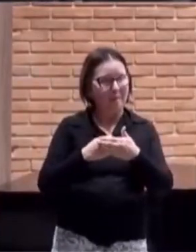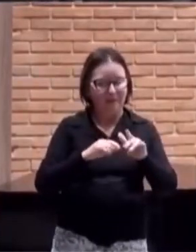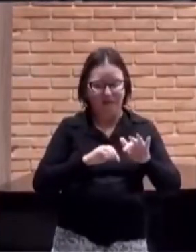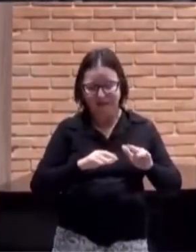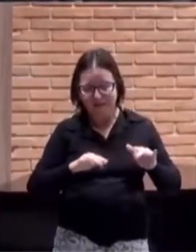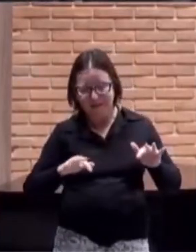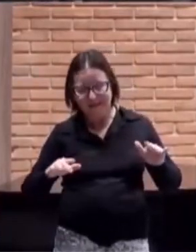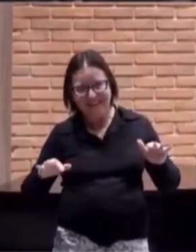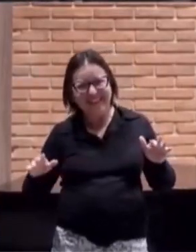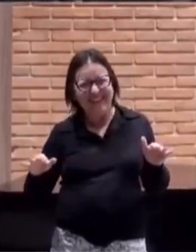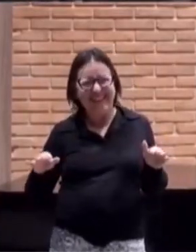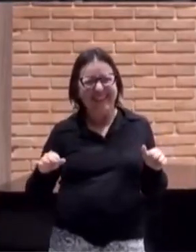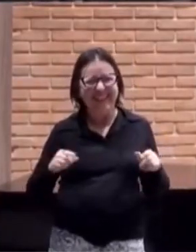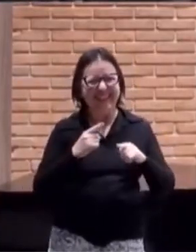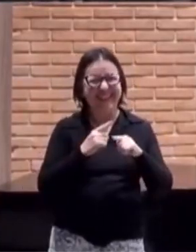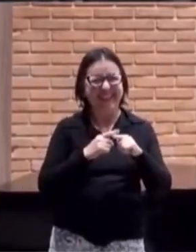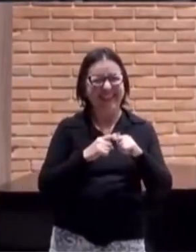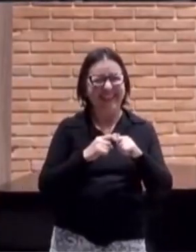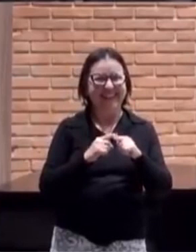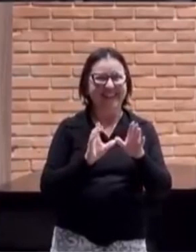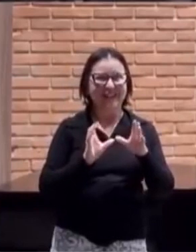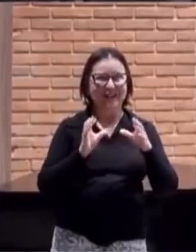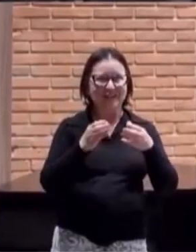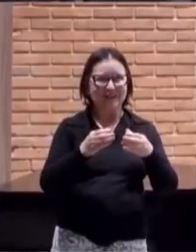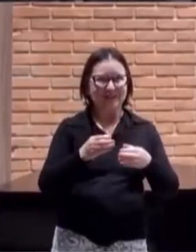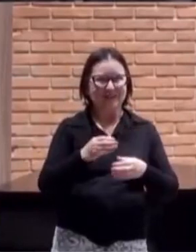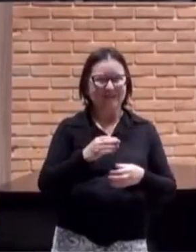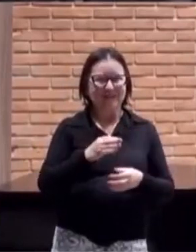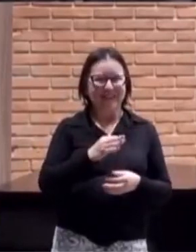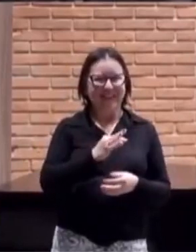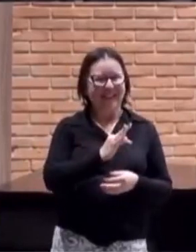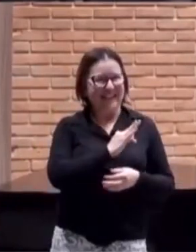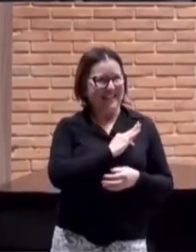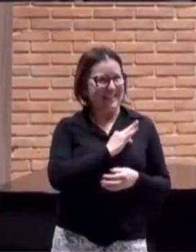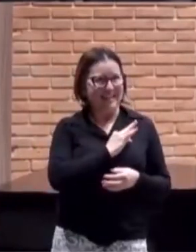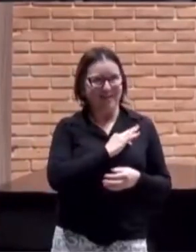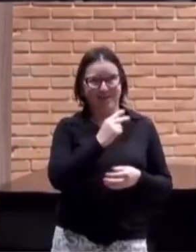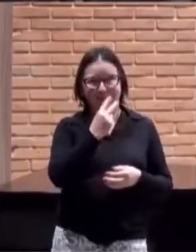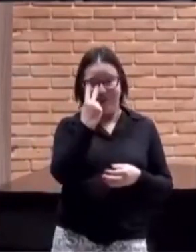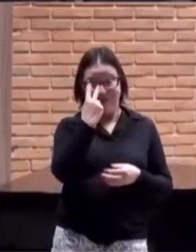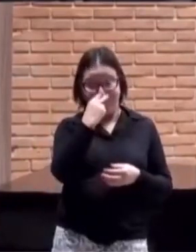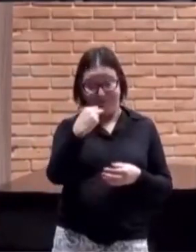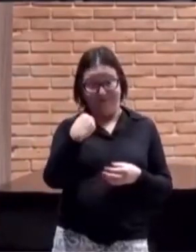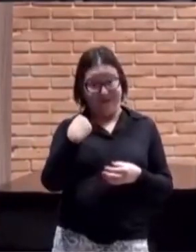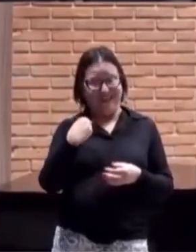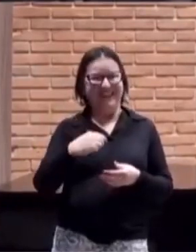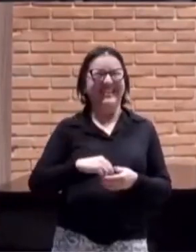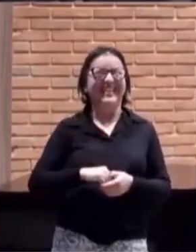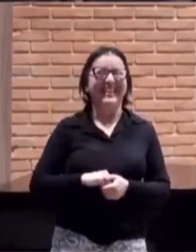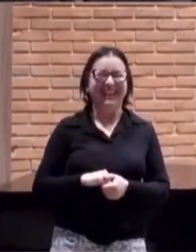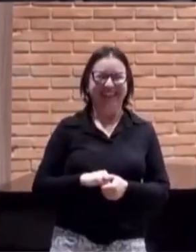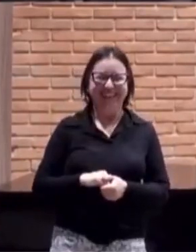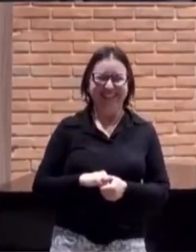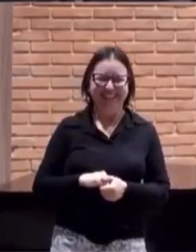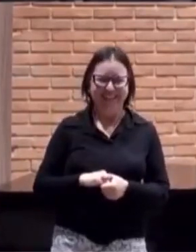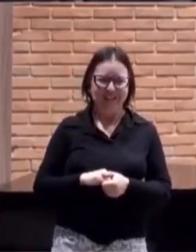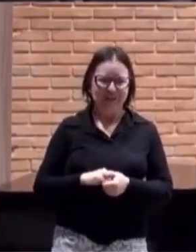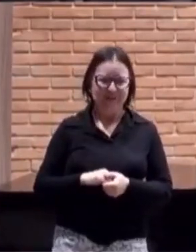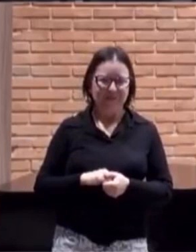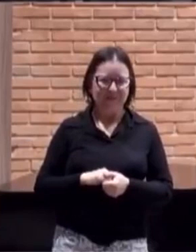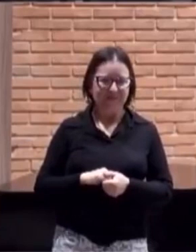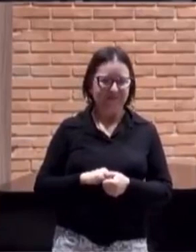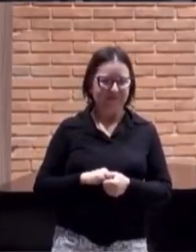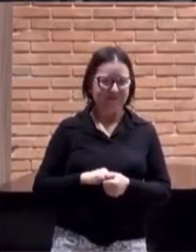vendo a gente aqui. Então aqui eu posso ver ali o texto para a gente dar uma olhada.